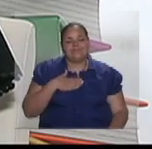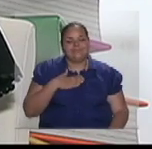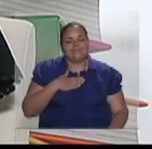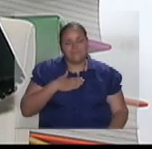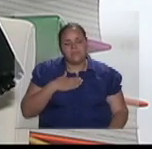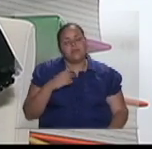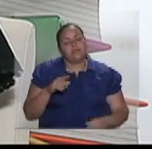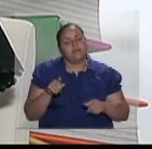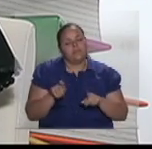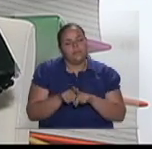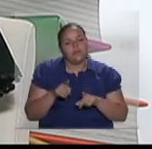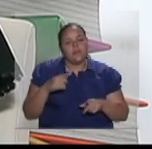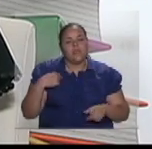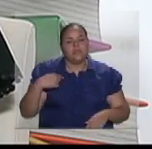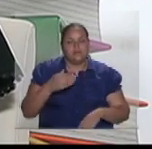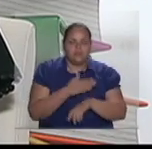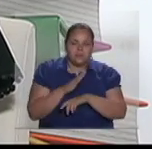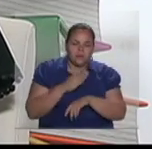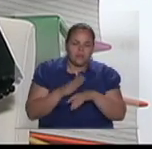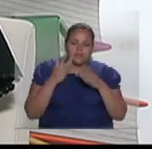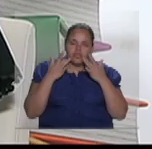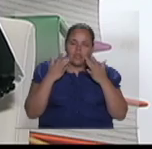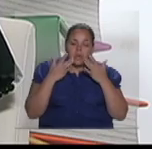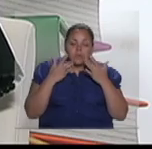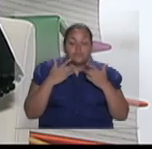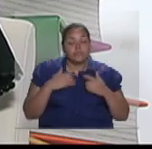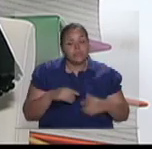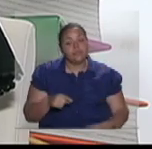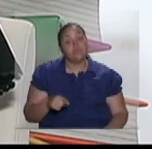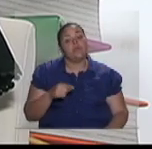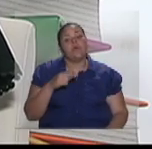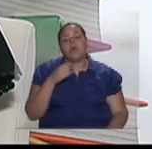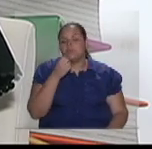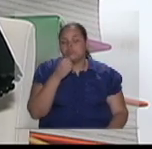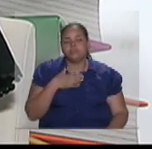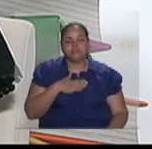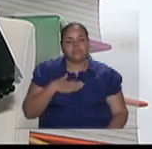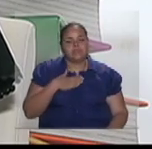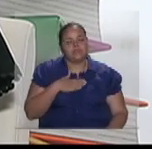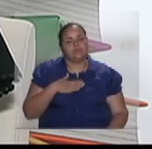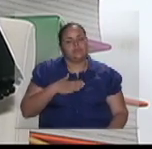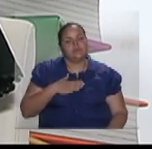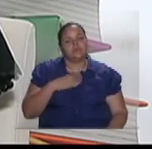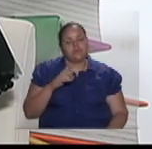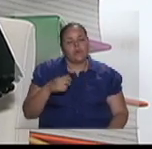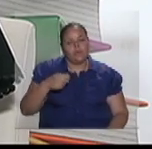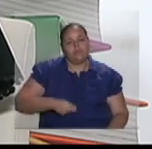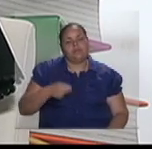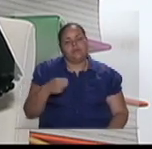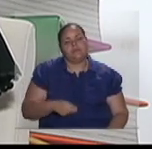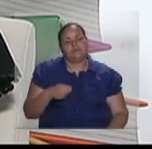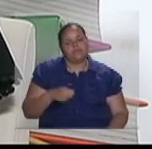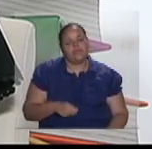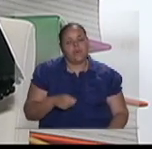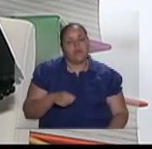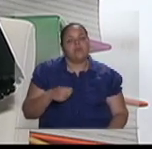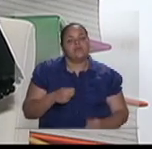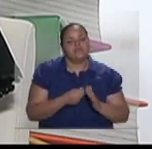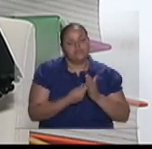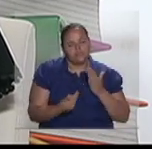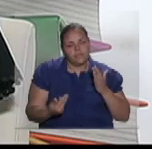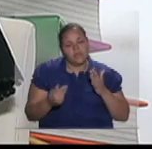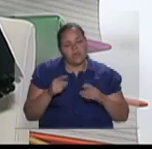muito prazeroso, fora os ensaios para esse teatro, entendeu? Então, para ela sempre foi muito prazeroso ter essas obrigações,